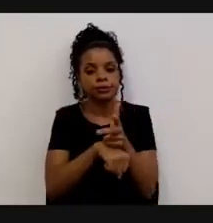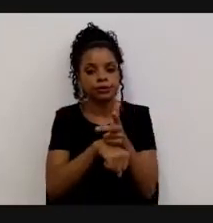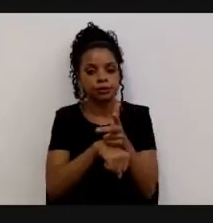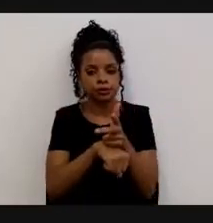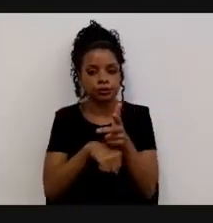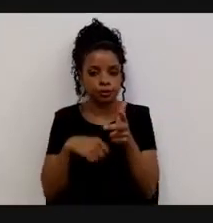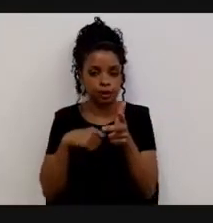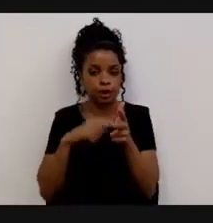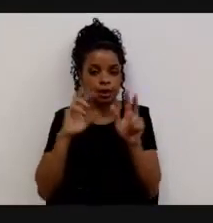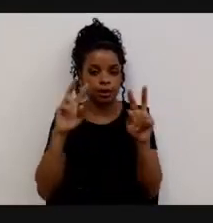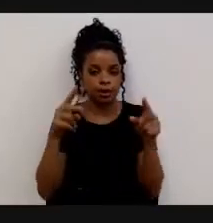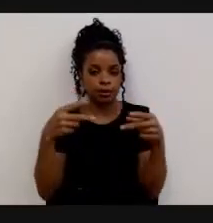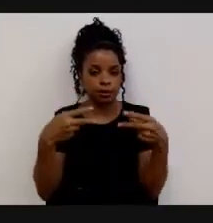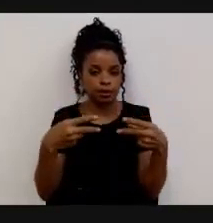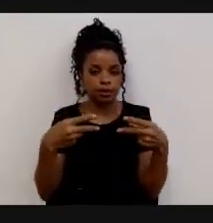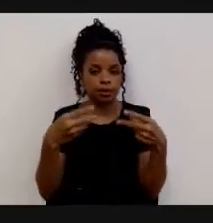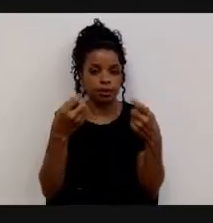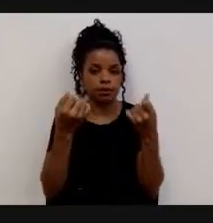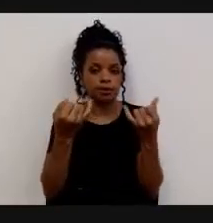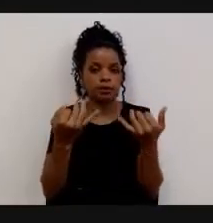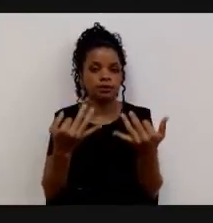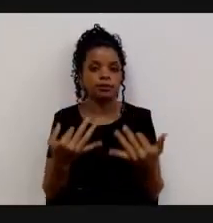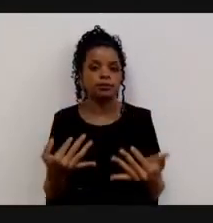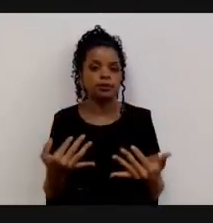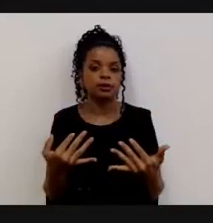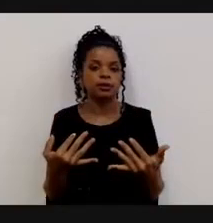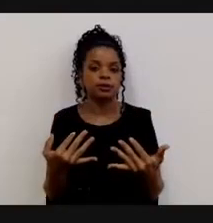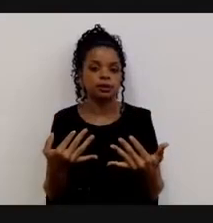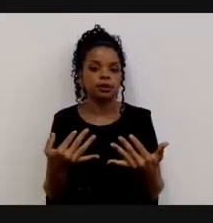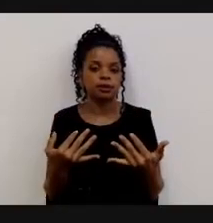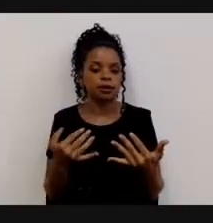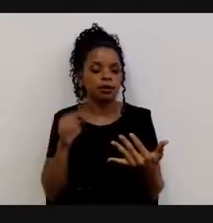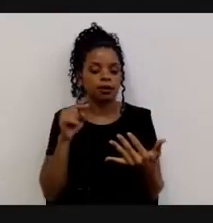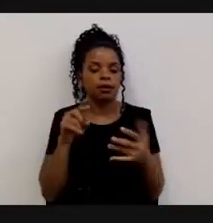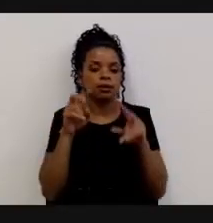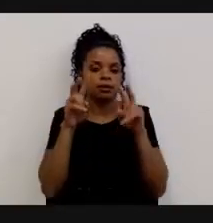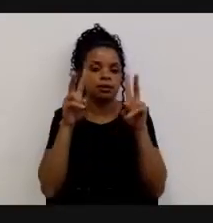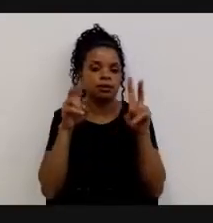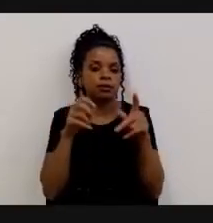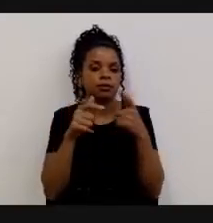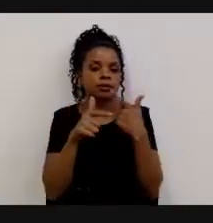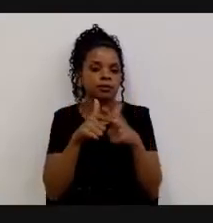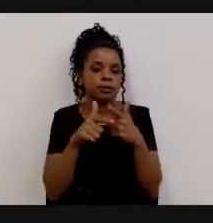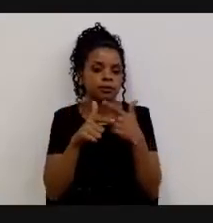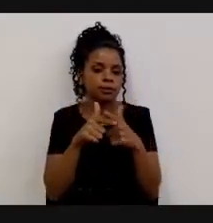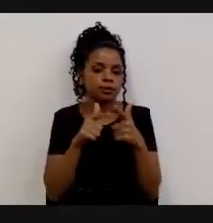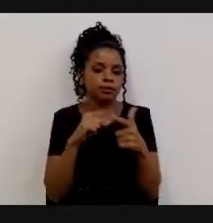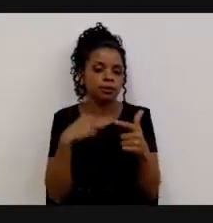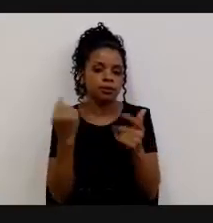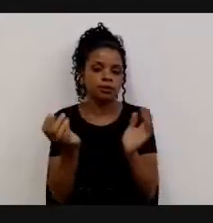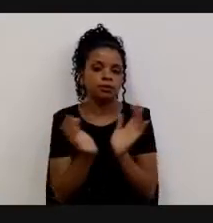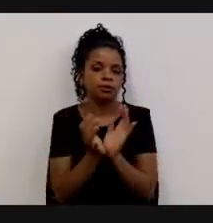E ele fala justamente sobre a problemática que a equipe tentou trabalhar.